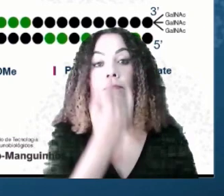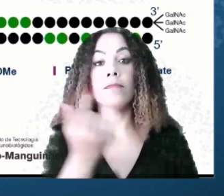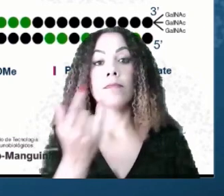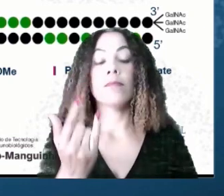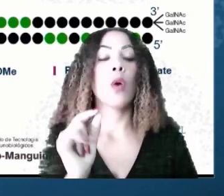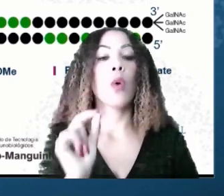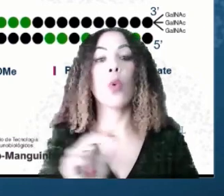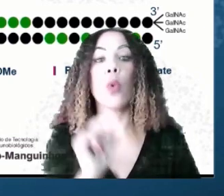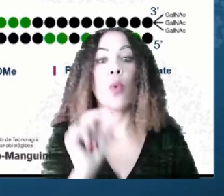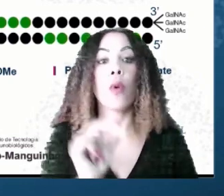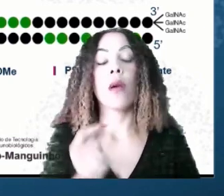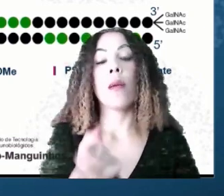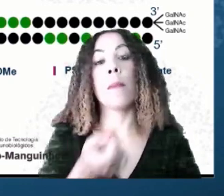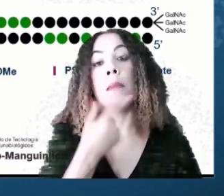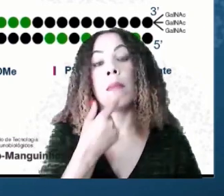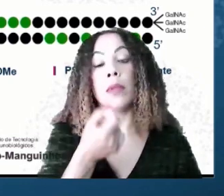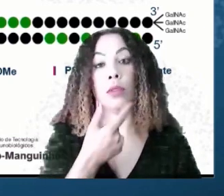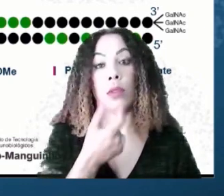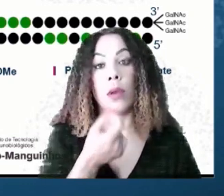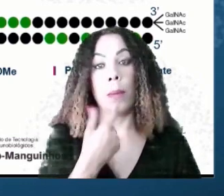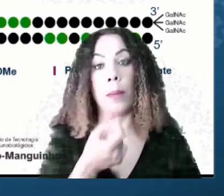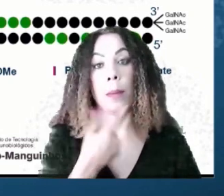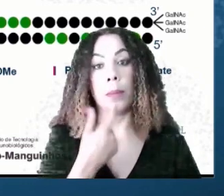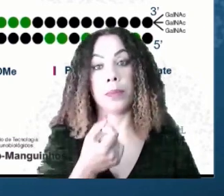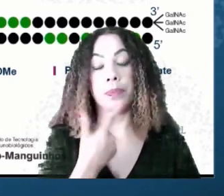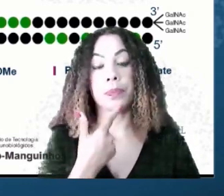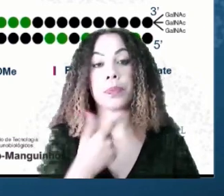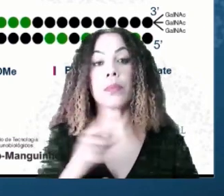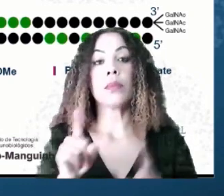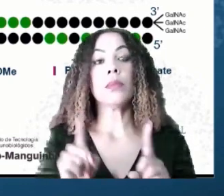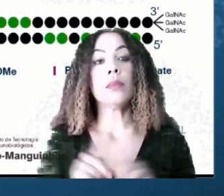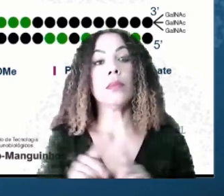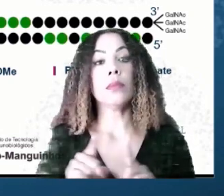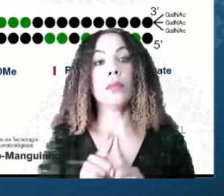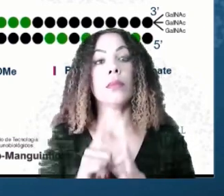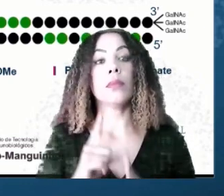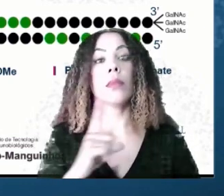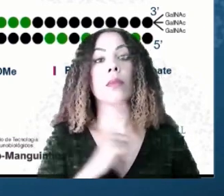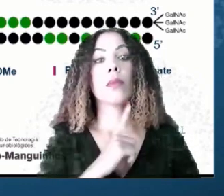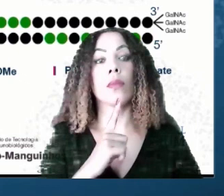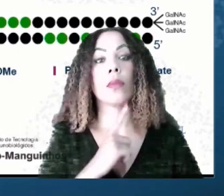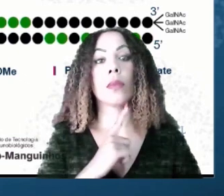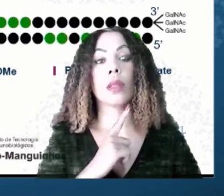um medicamento, e temos